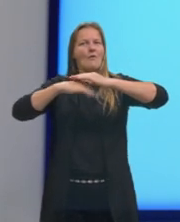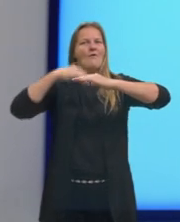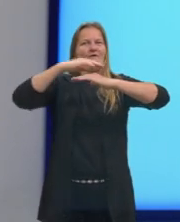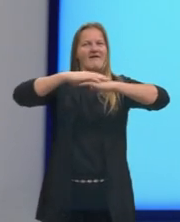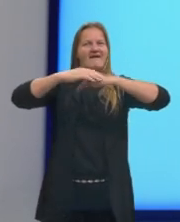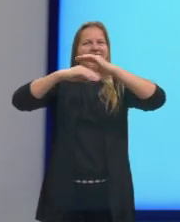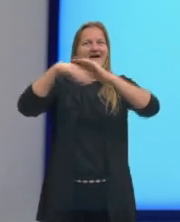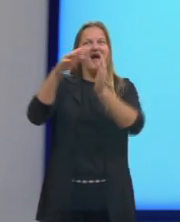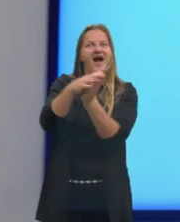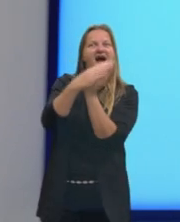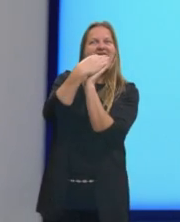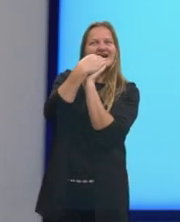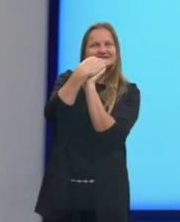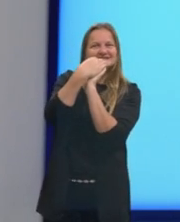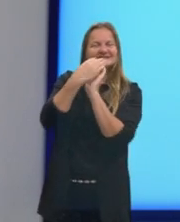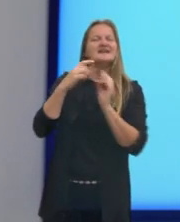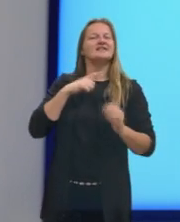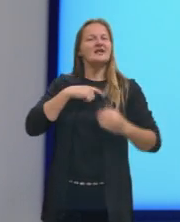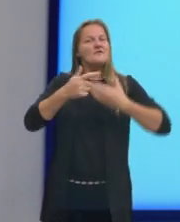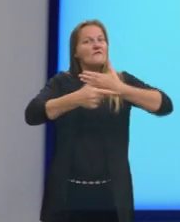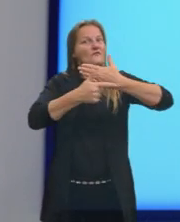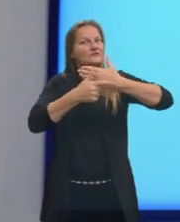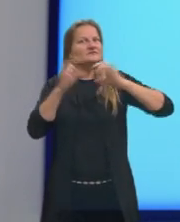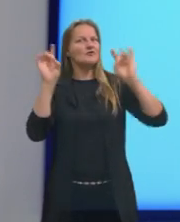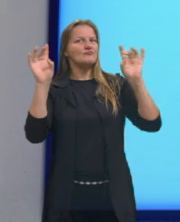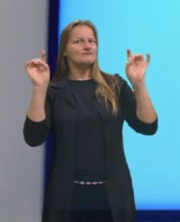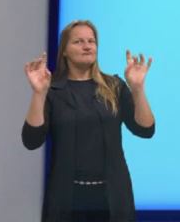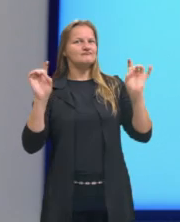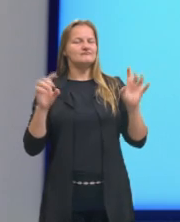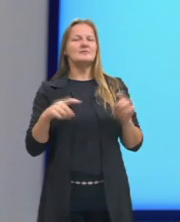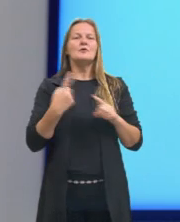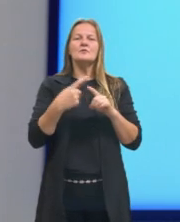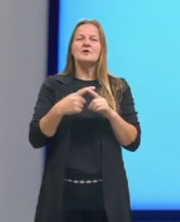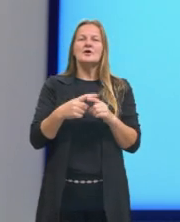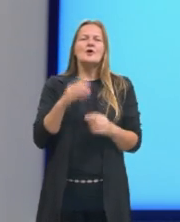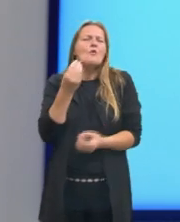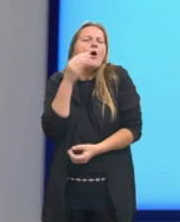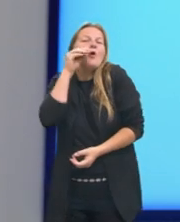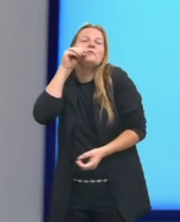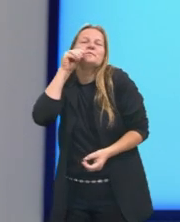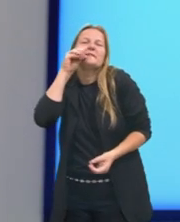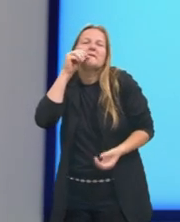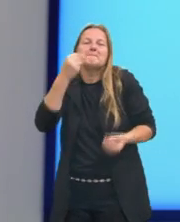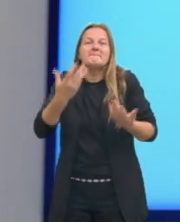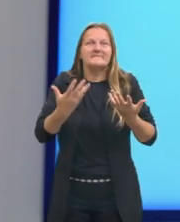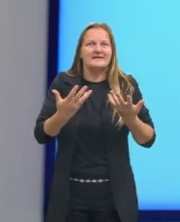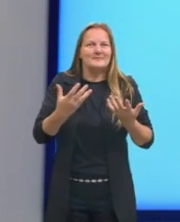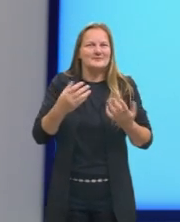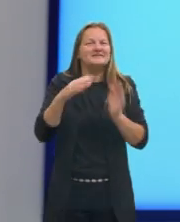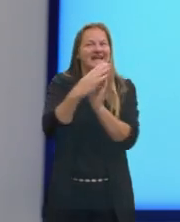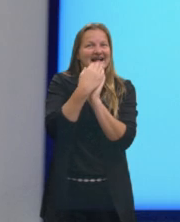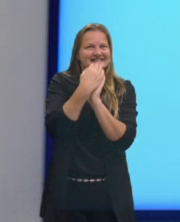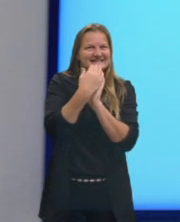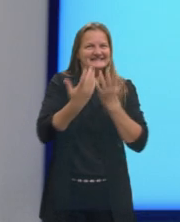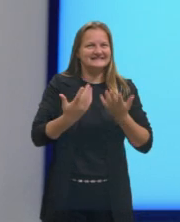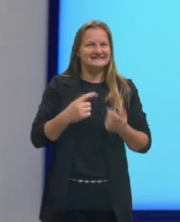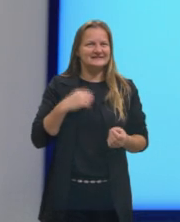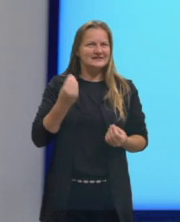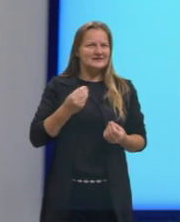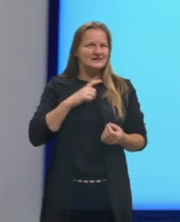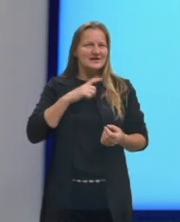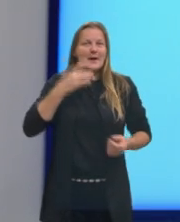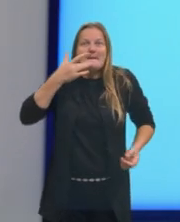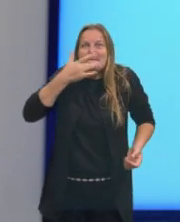ele tem um papel fundamental para determinar o sabor que vai ter esse sanduíche se ele vai ser